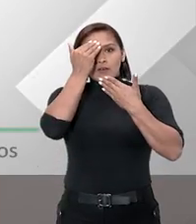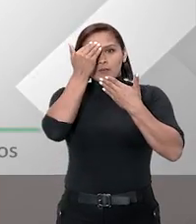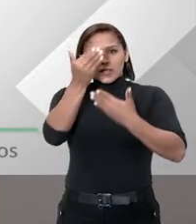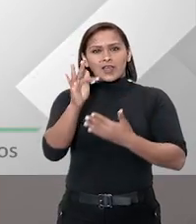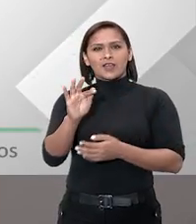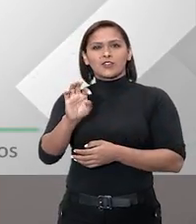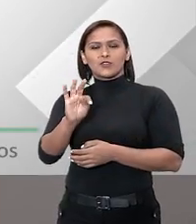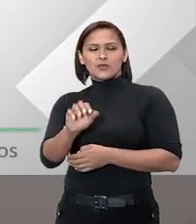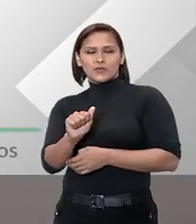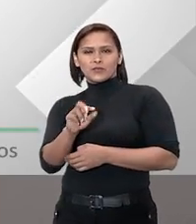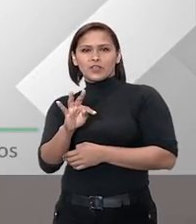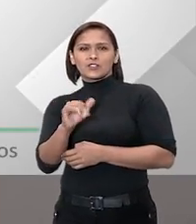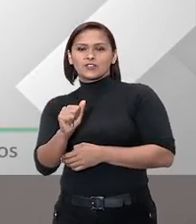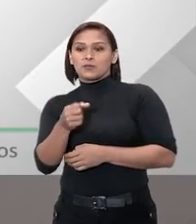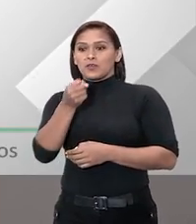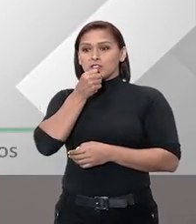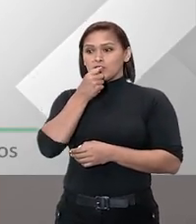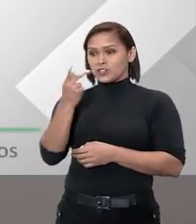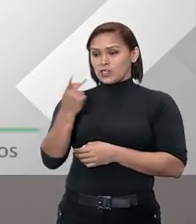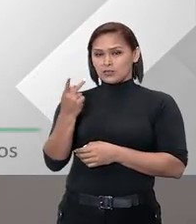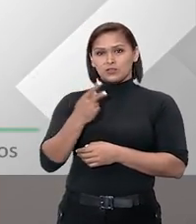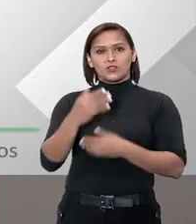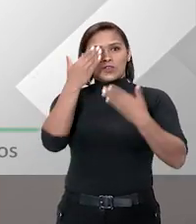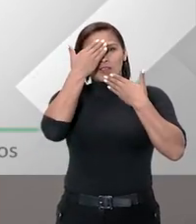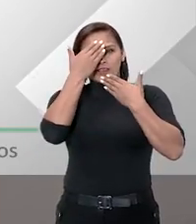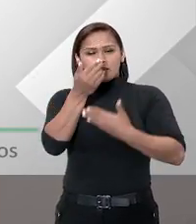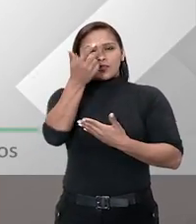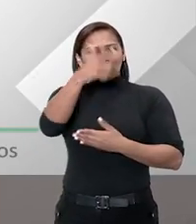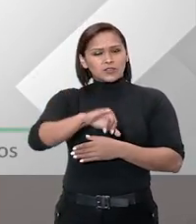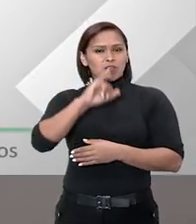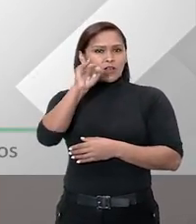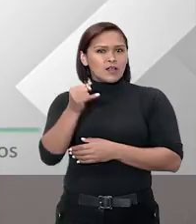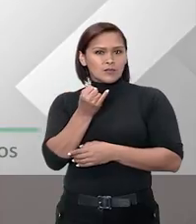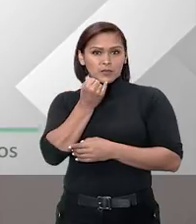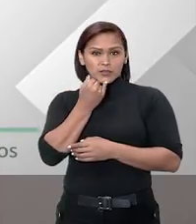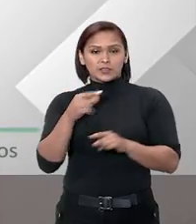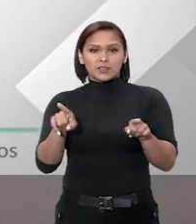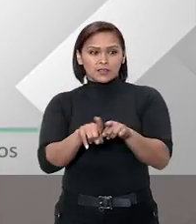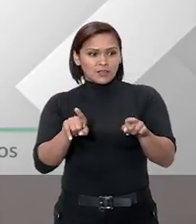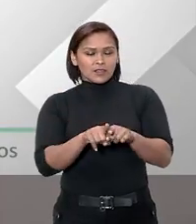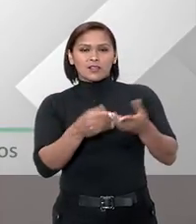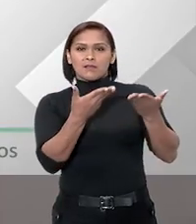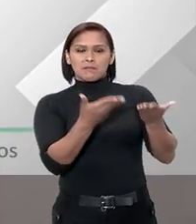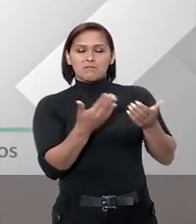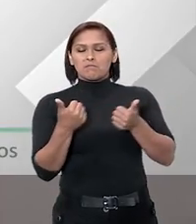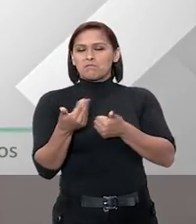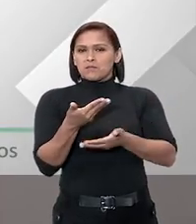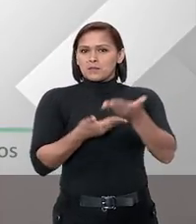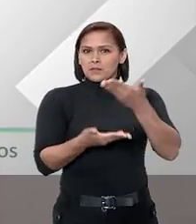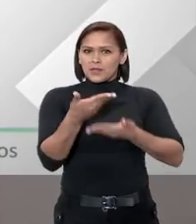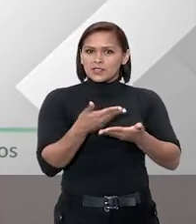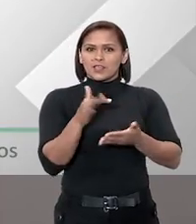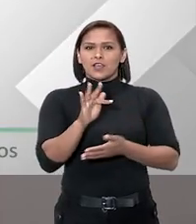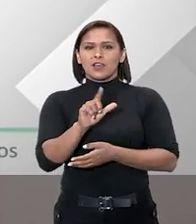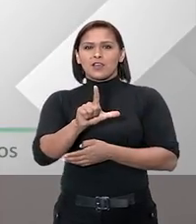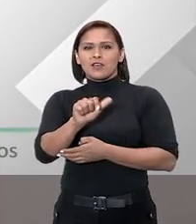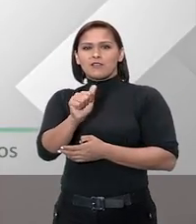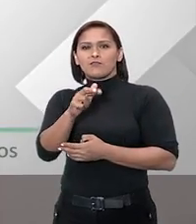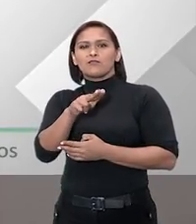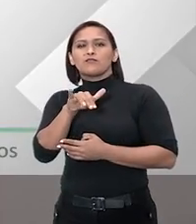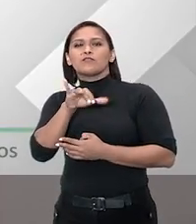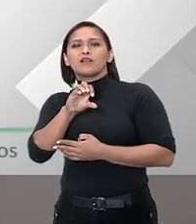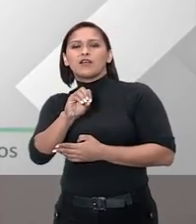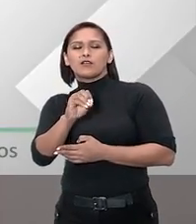Obrigado, Fátima. Obrigado, Tiago. Mais uma vez eu agradeço a oportunidade. Também agradeço aí a participação do